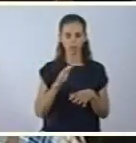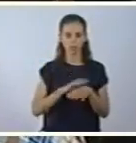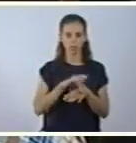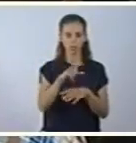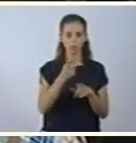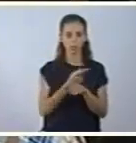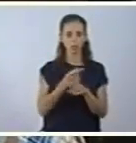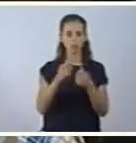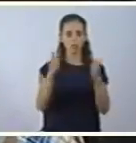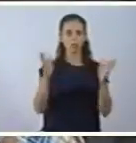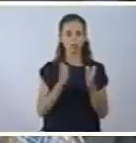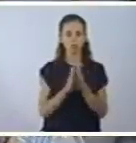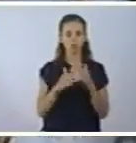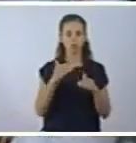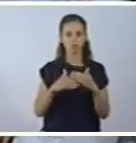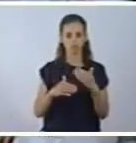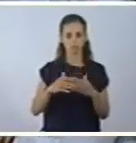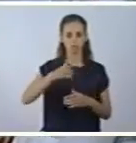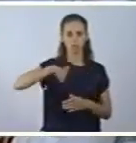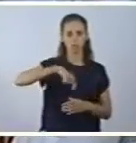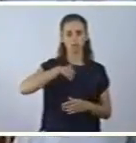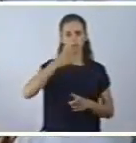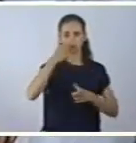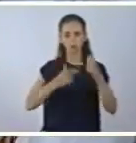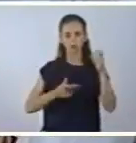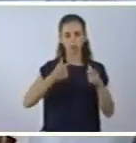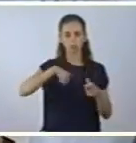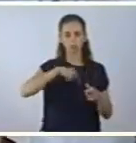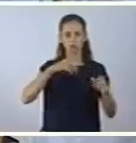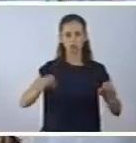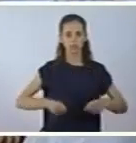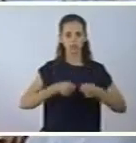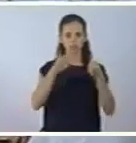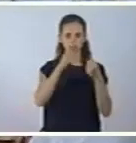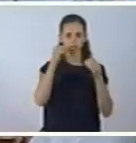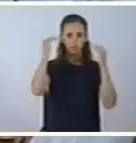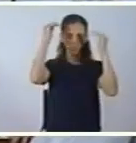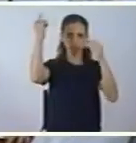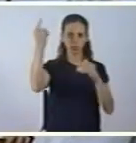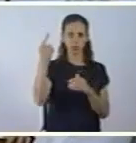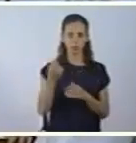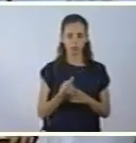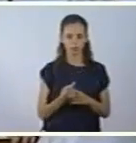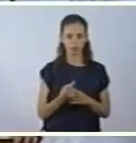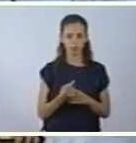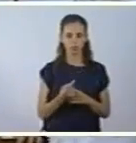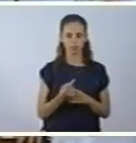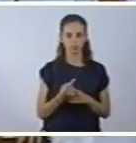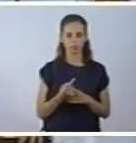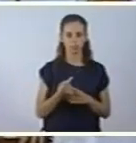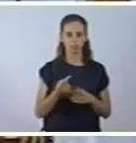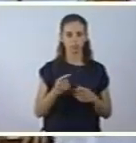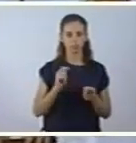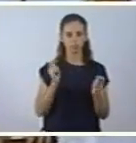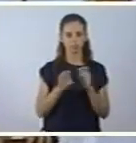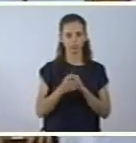Pai. Por Ele todas as coisas foram feitas, e por nós homens e para a nossa salvação desceu dos céus.